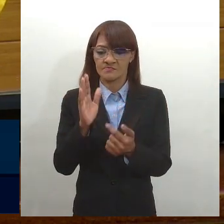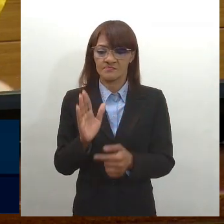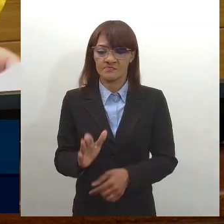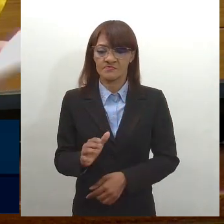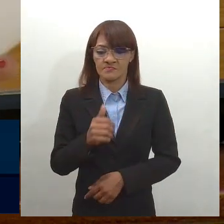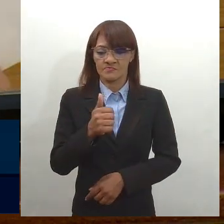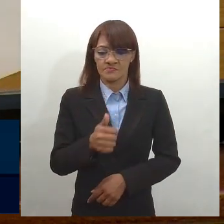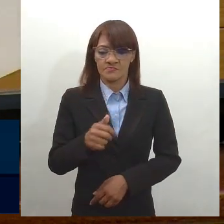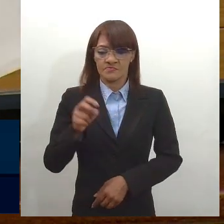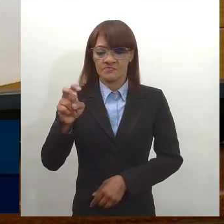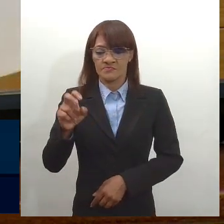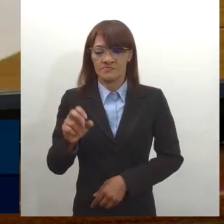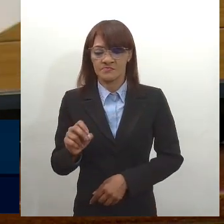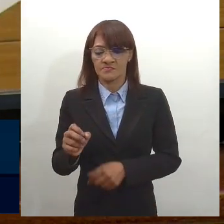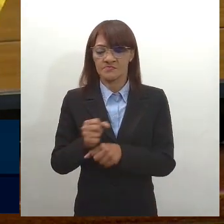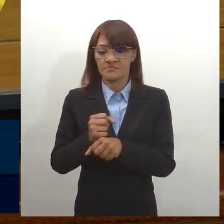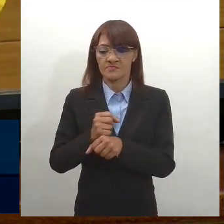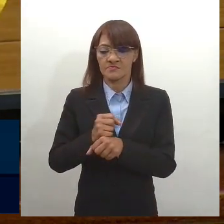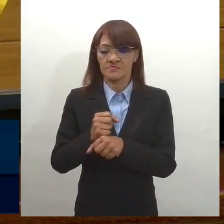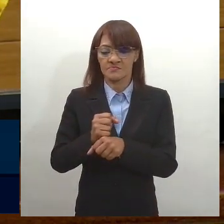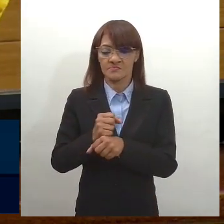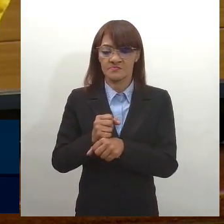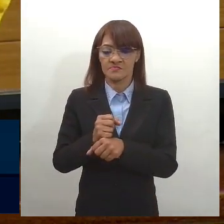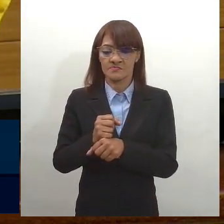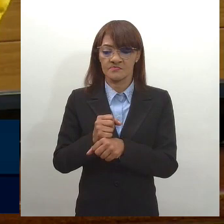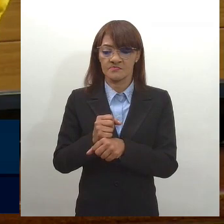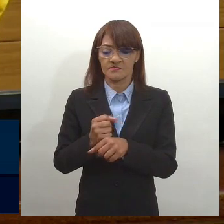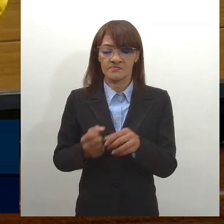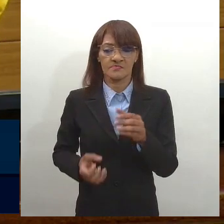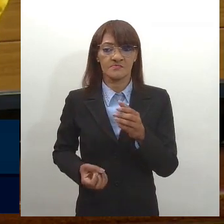nascimento de Laudelino de Oliveira Freire.